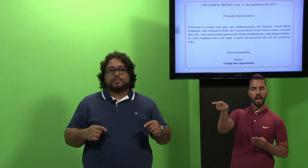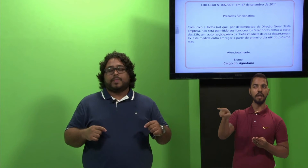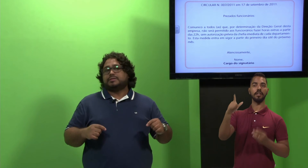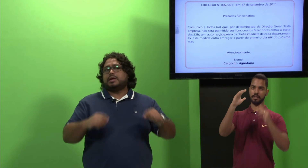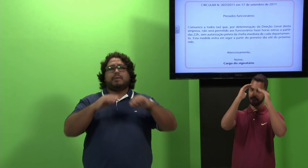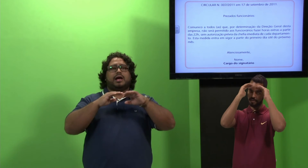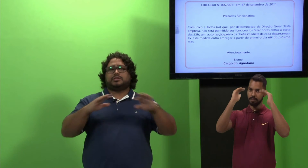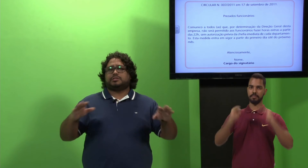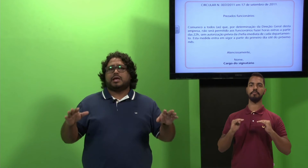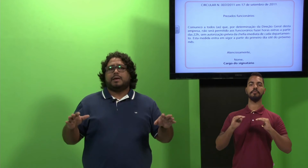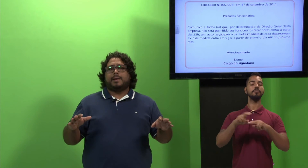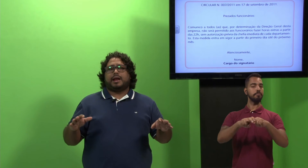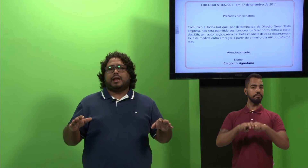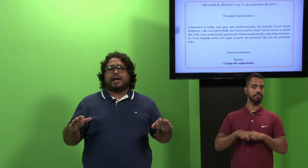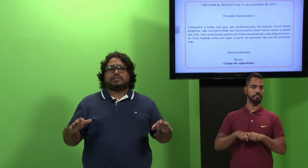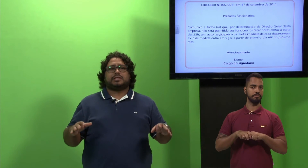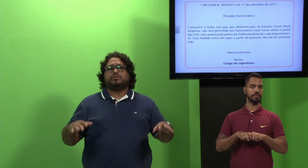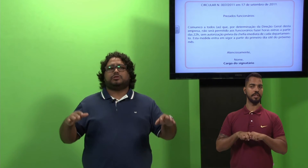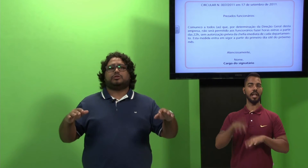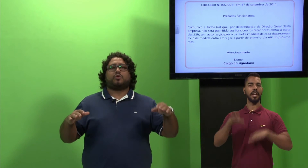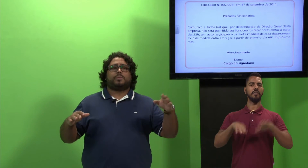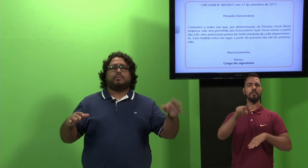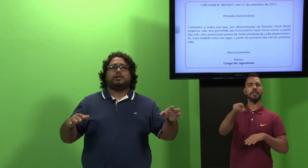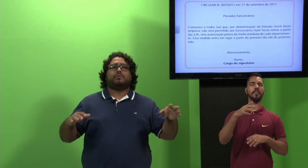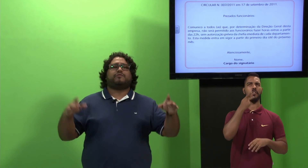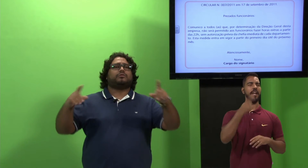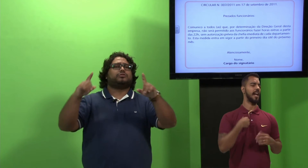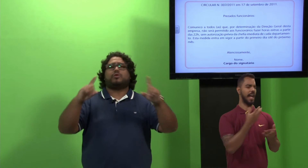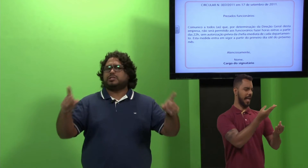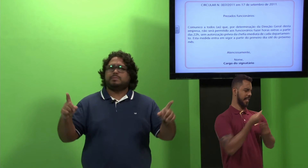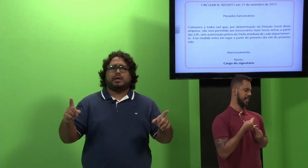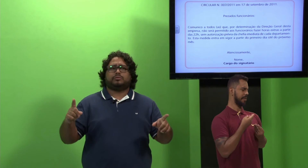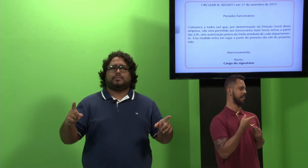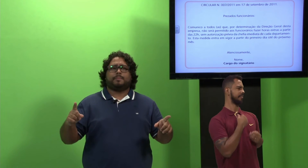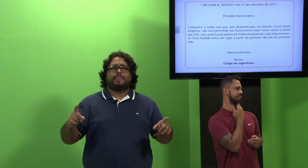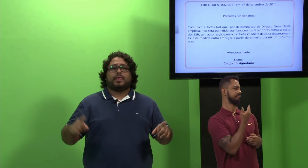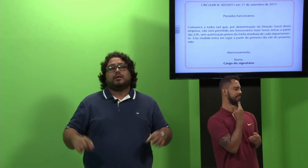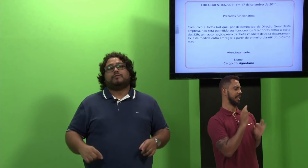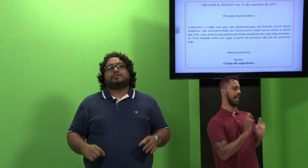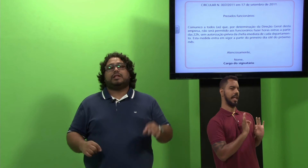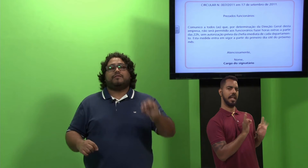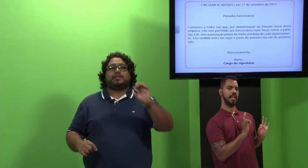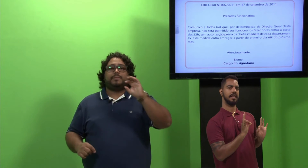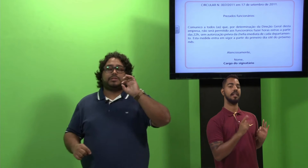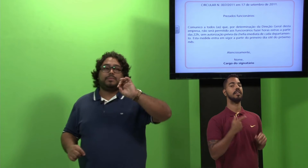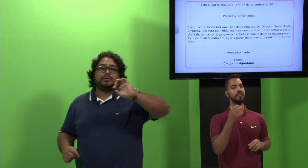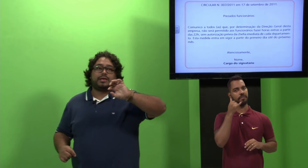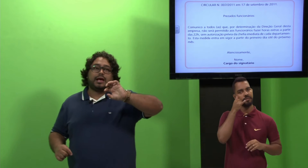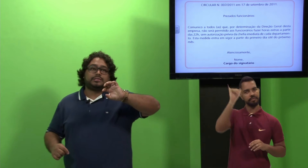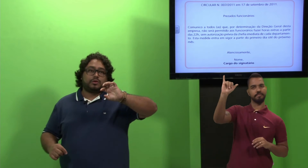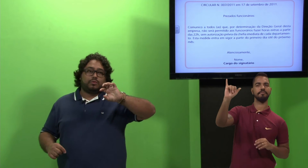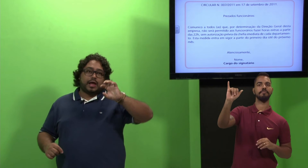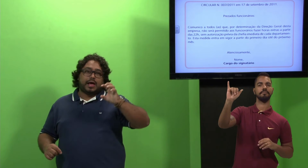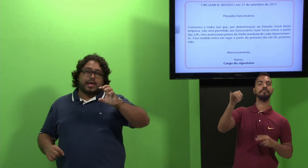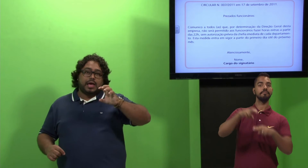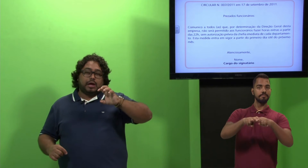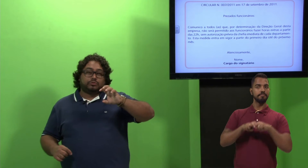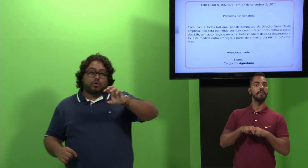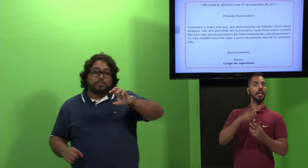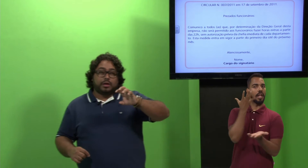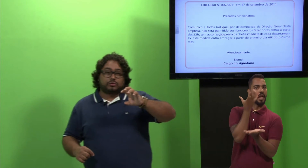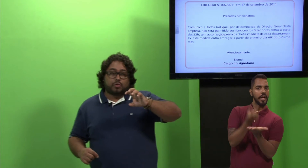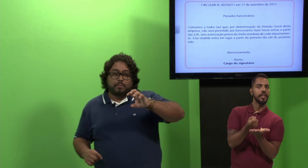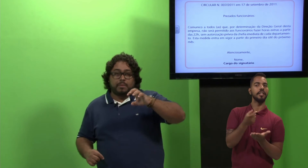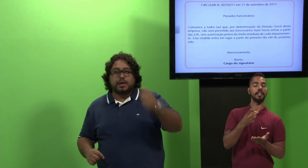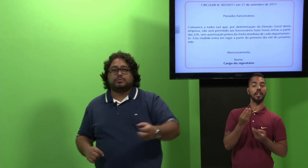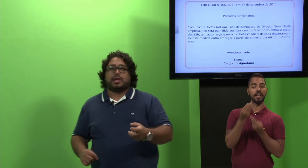por todos, sem margens para alegação de descumprimento por falta de conhecimento. Você deve ter percebido que a circular é